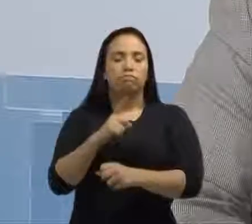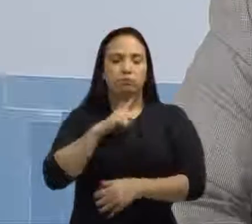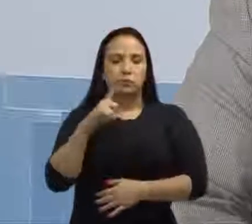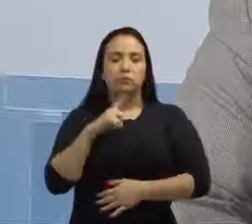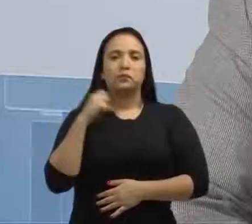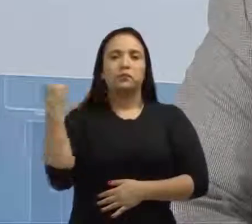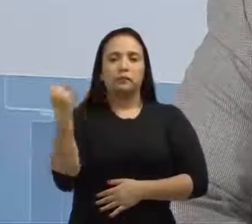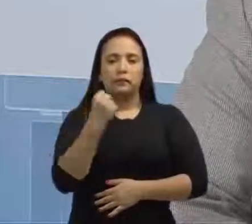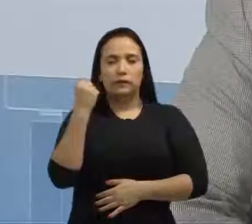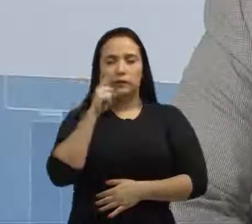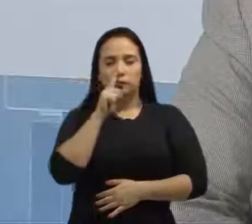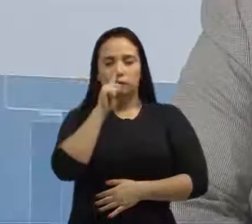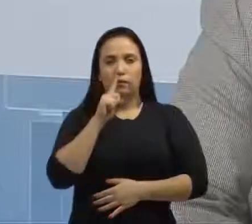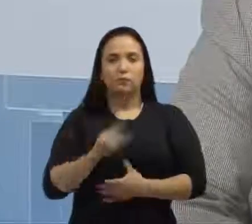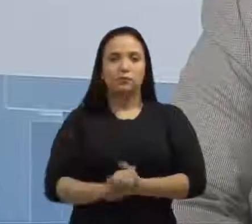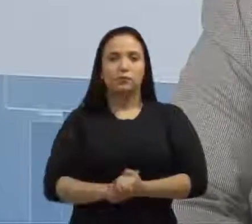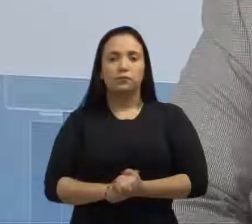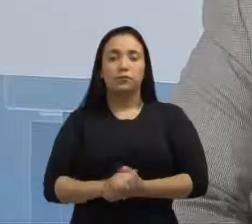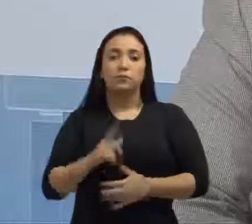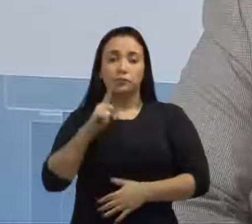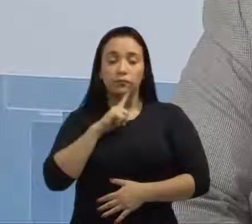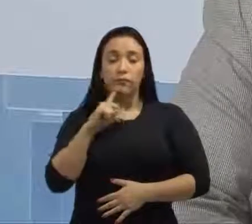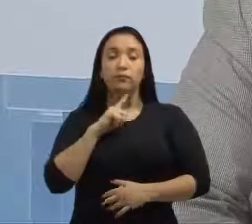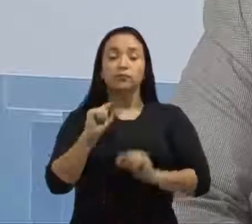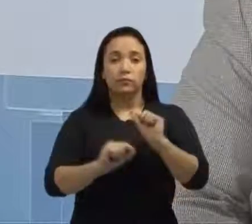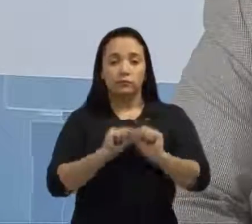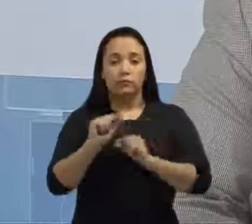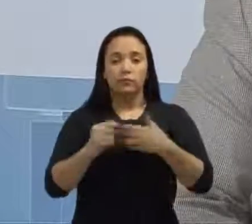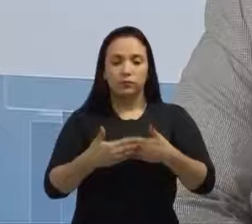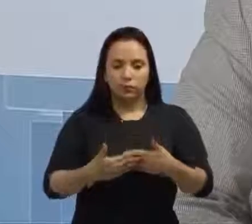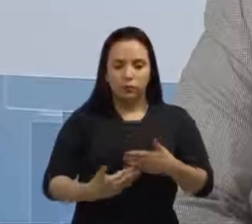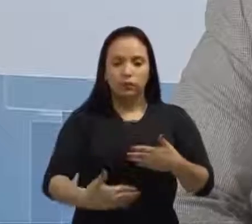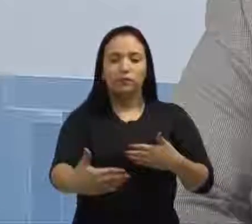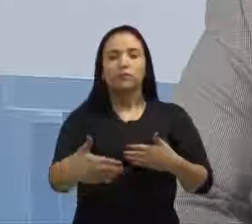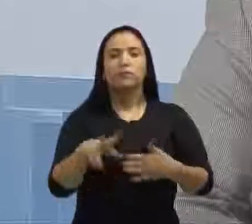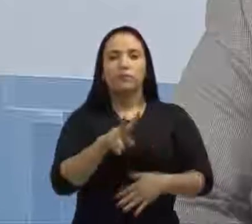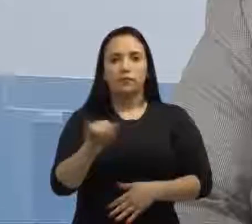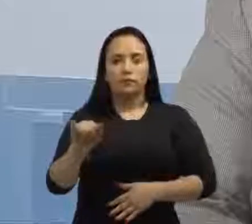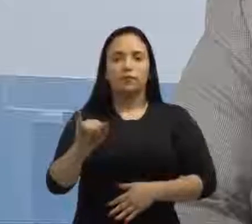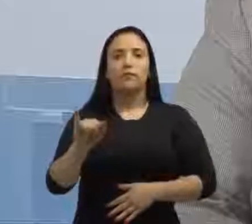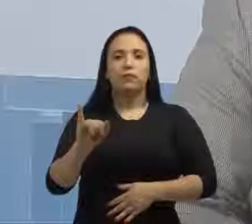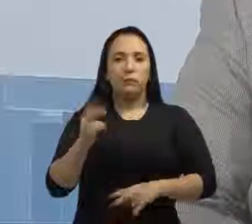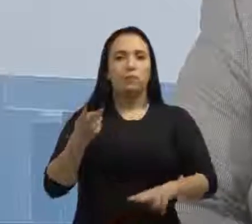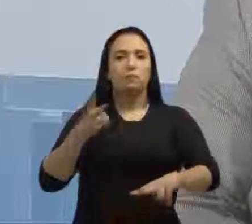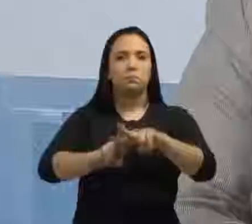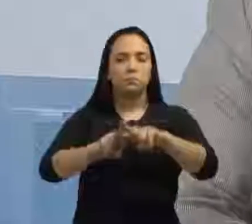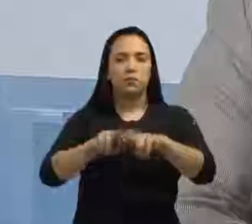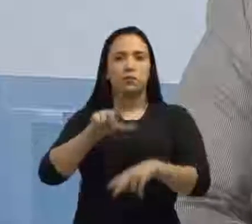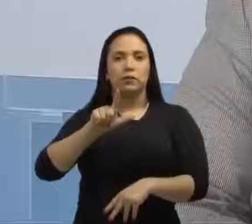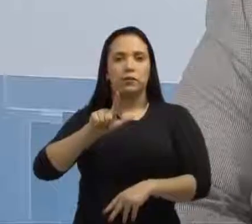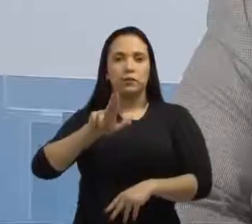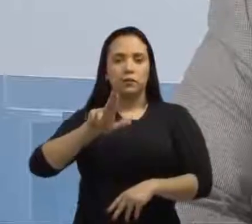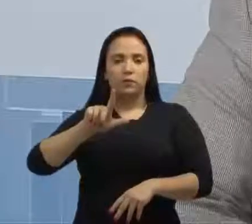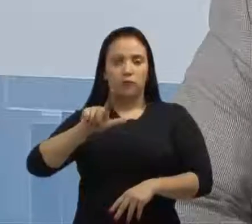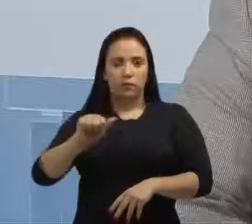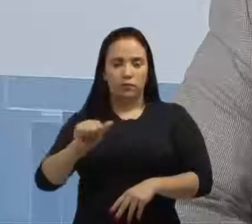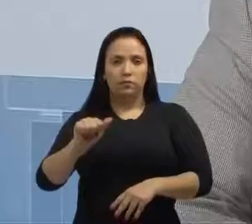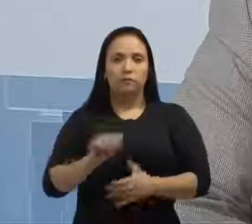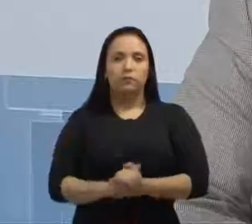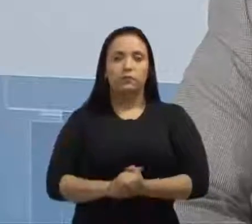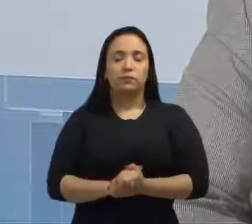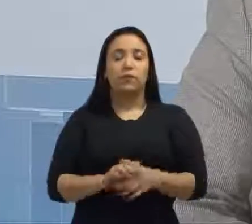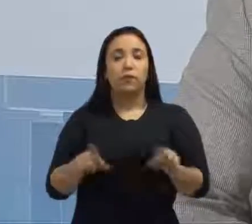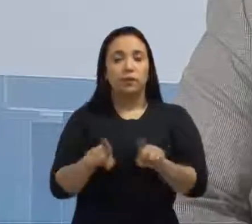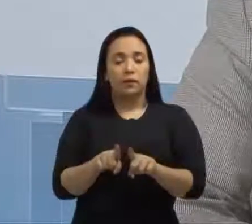foram gravíssimos, né? Pra você ter ideia, se aproxima de forma rápida a prisão do ex-presidente